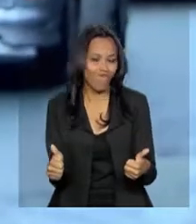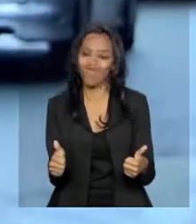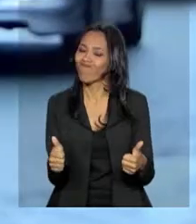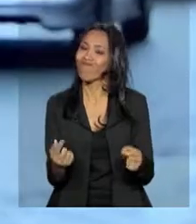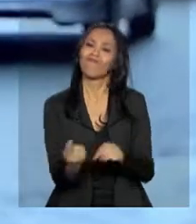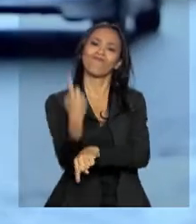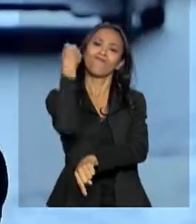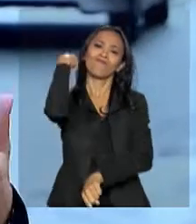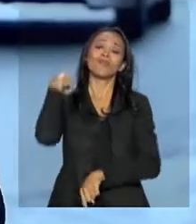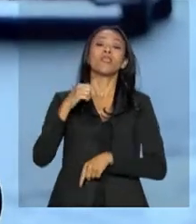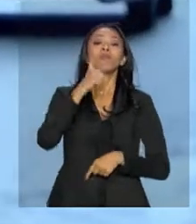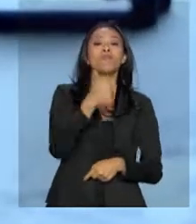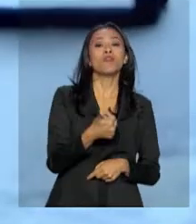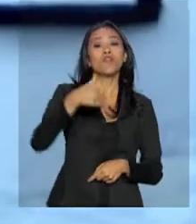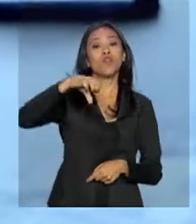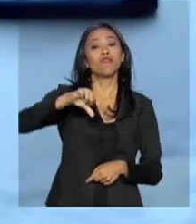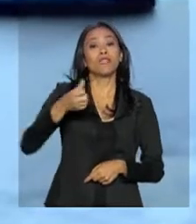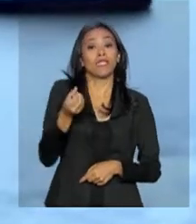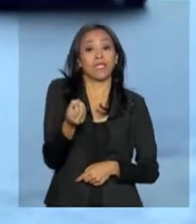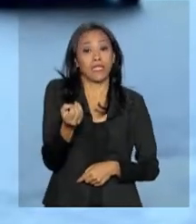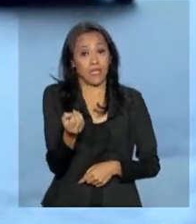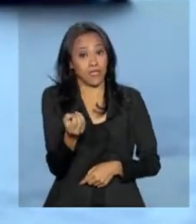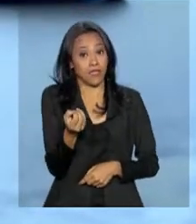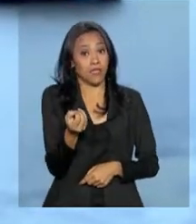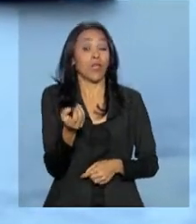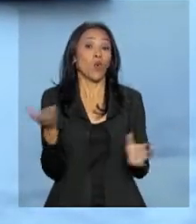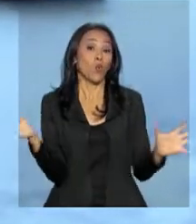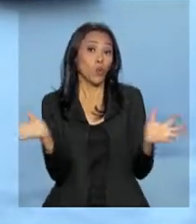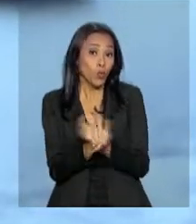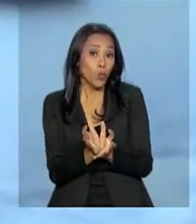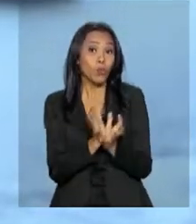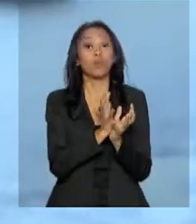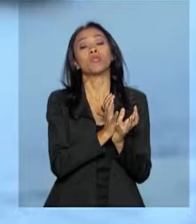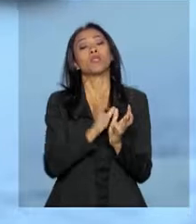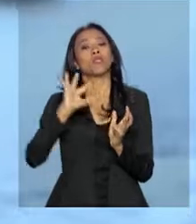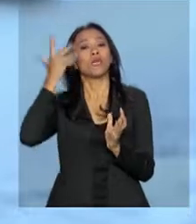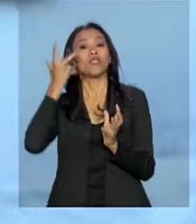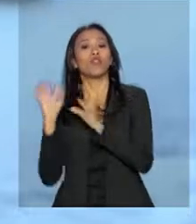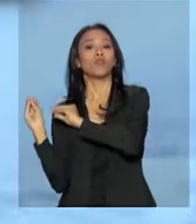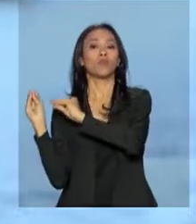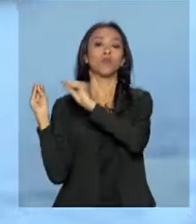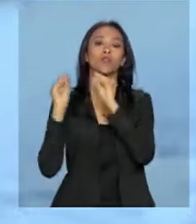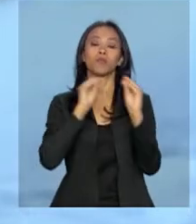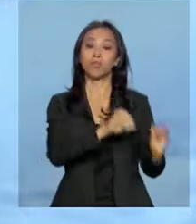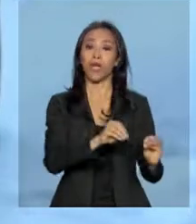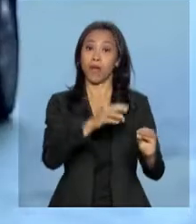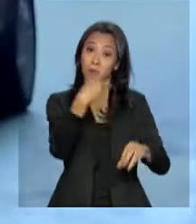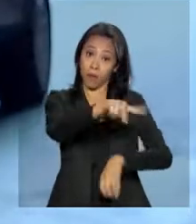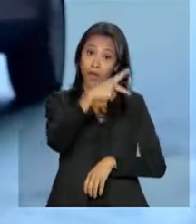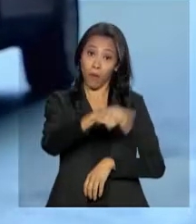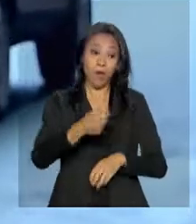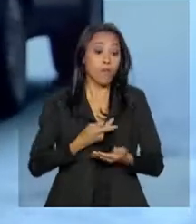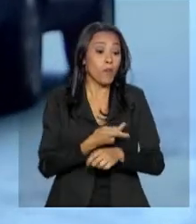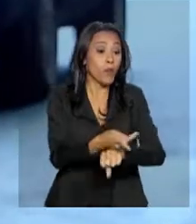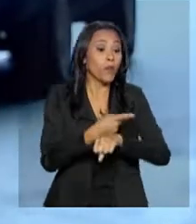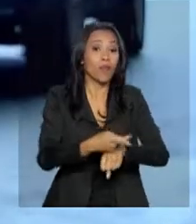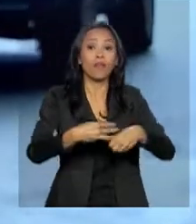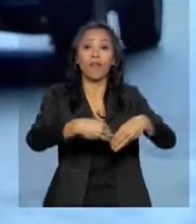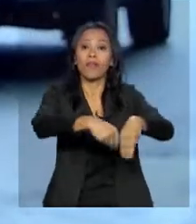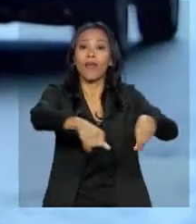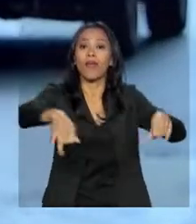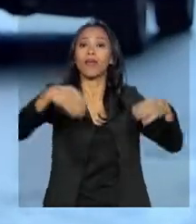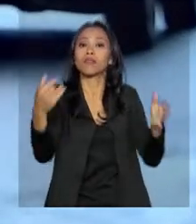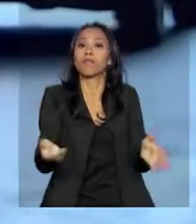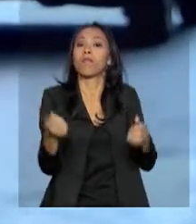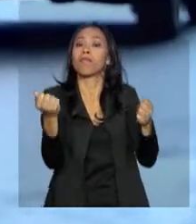década de 1960 um grupo de brasileiros se mudou para o paraguai em busca de terras mais baratas para trabalhar com agricultura eles